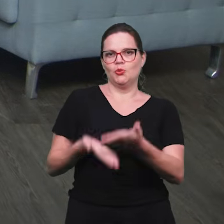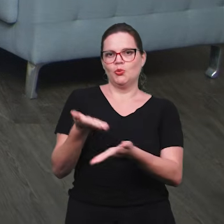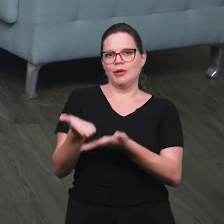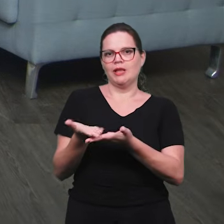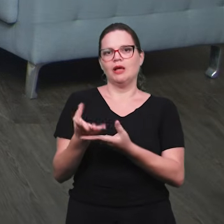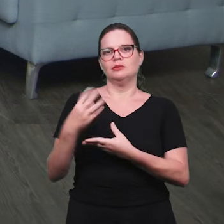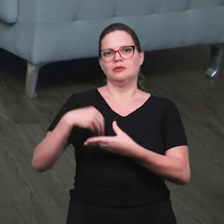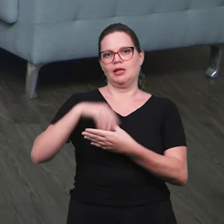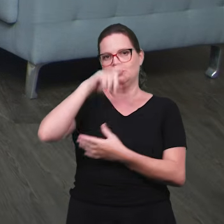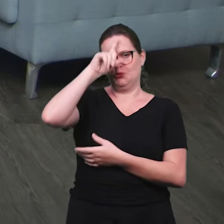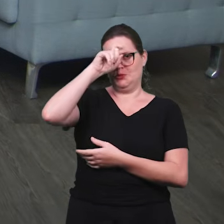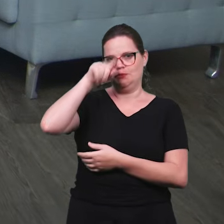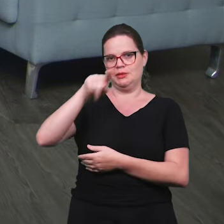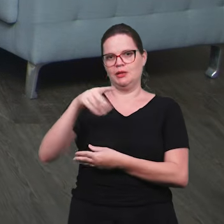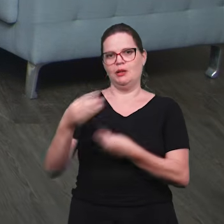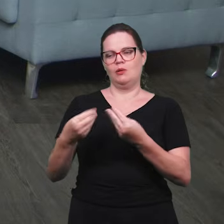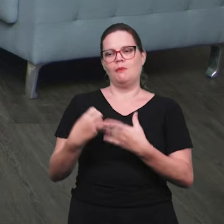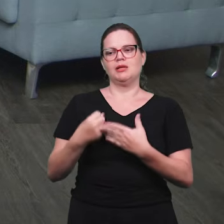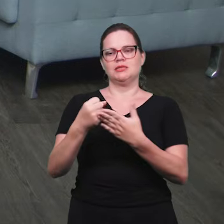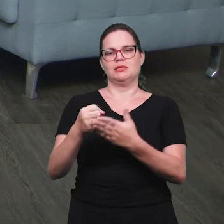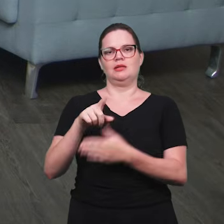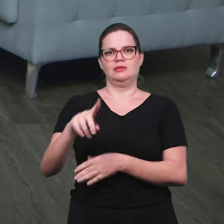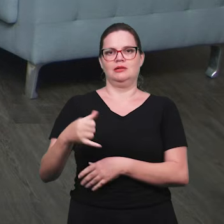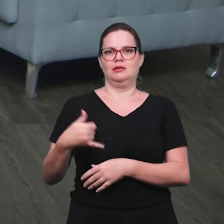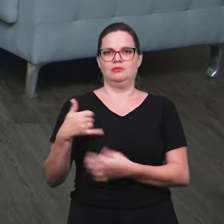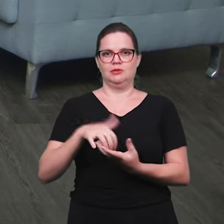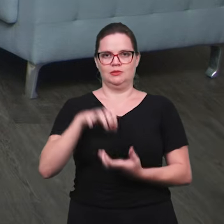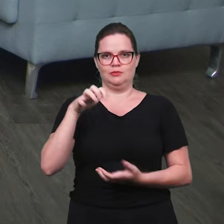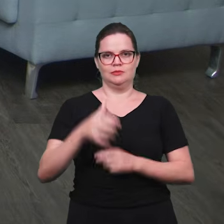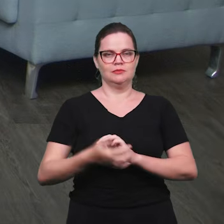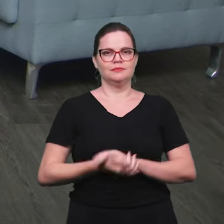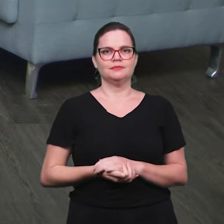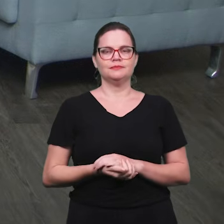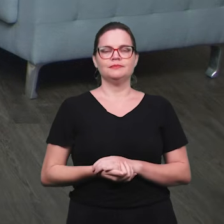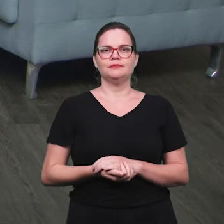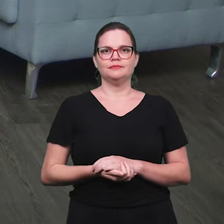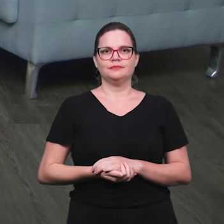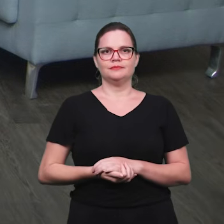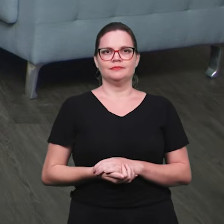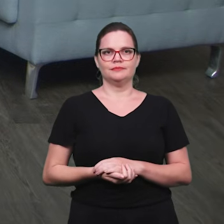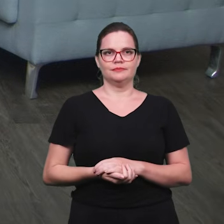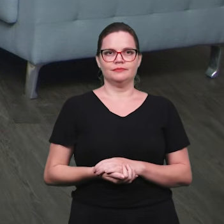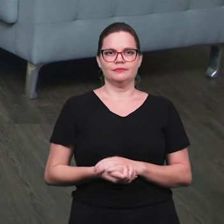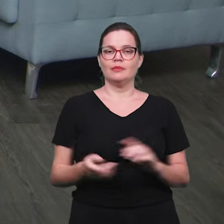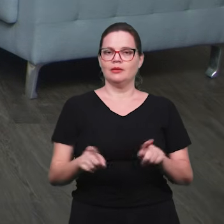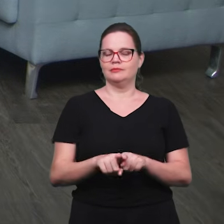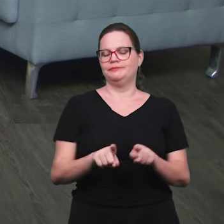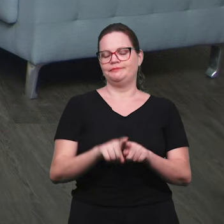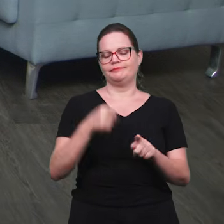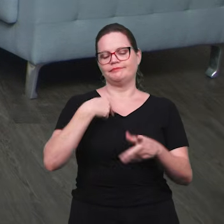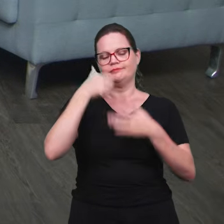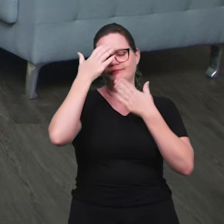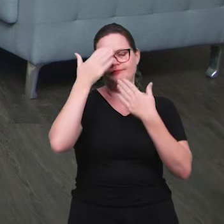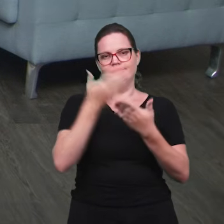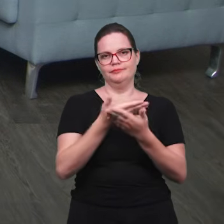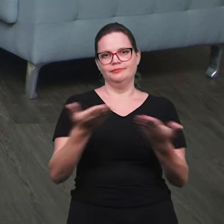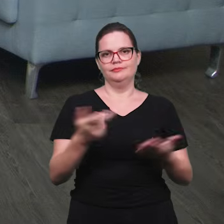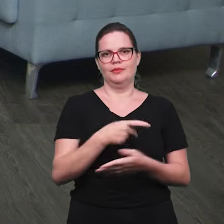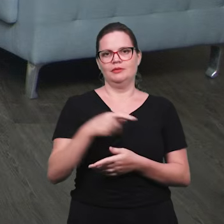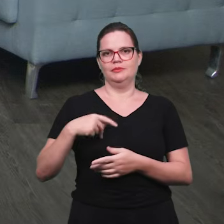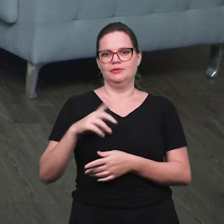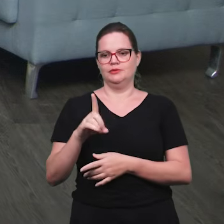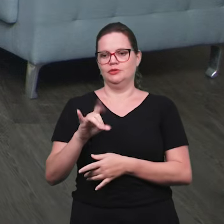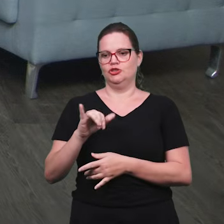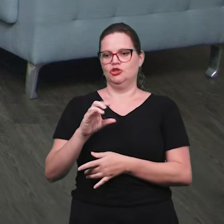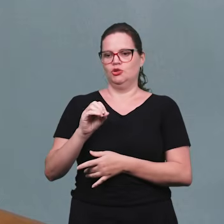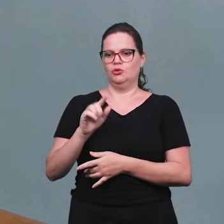cuidados hospitalares dentro dessa assistência aos idosos. Então nós queremos aqui também agradecer a sua presença, pastor Diogo, e seja